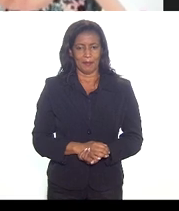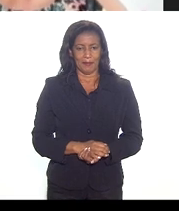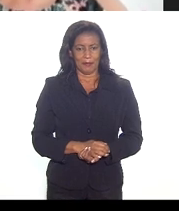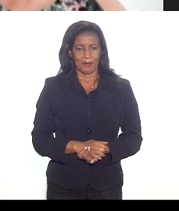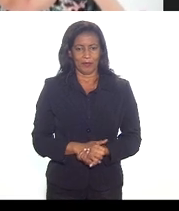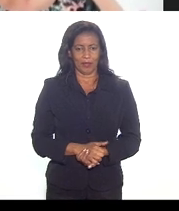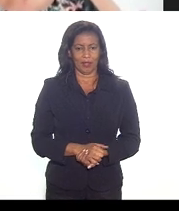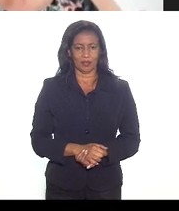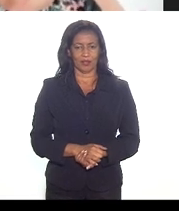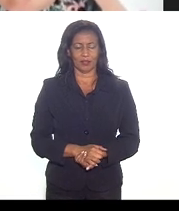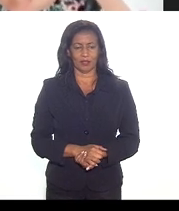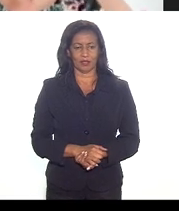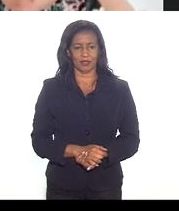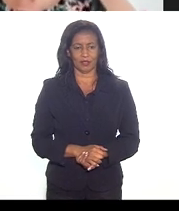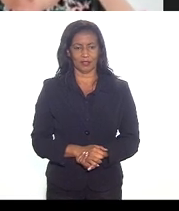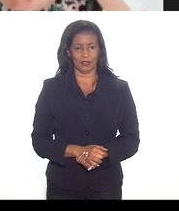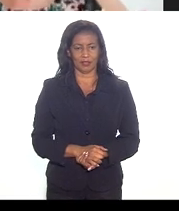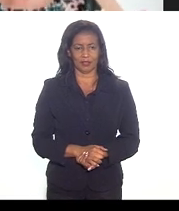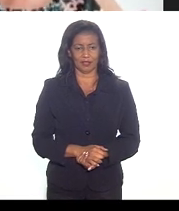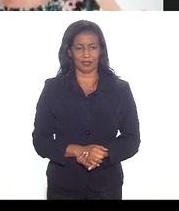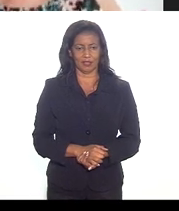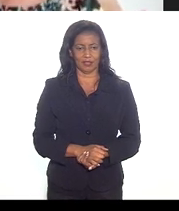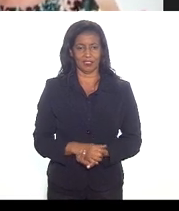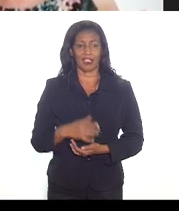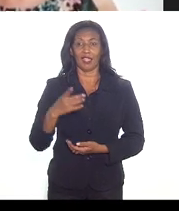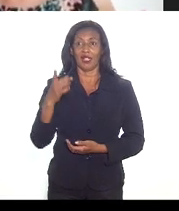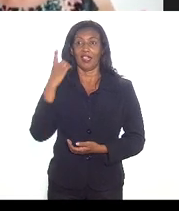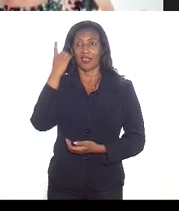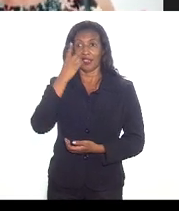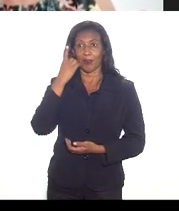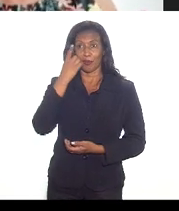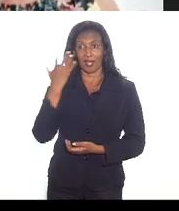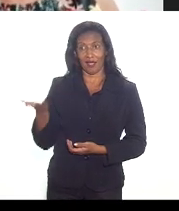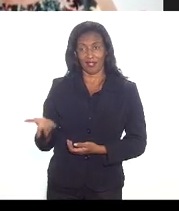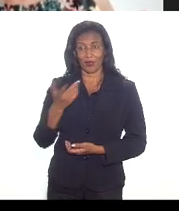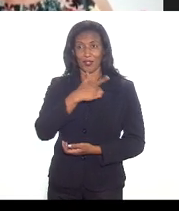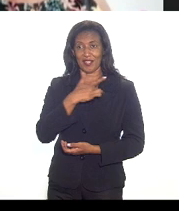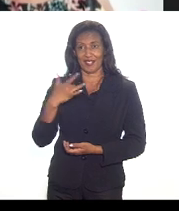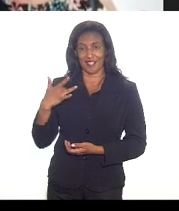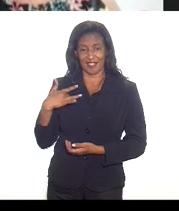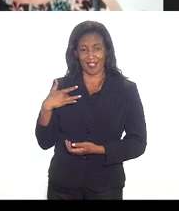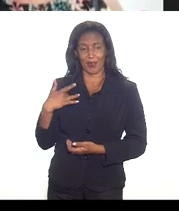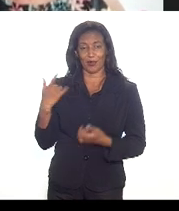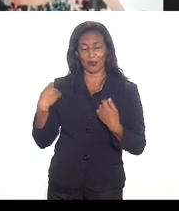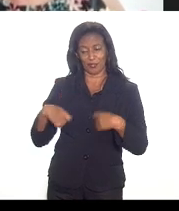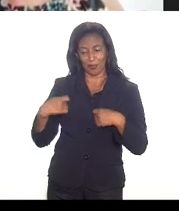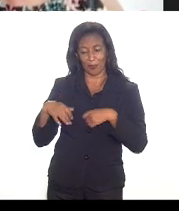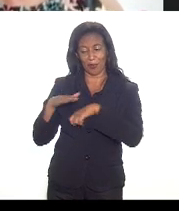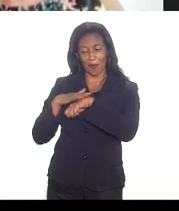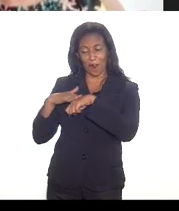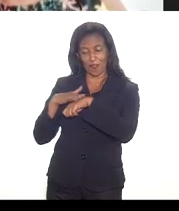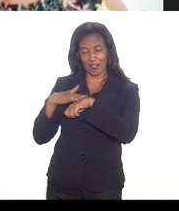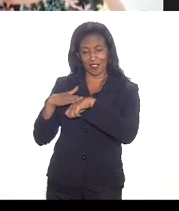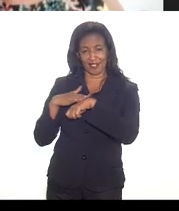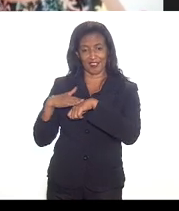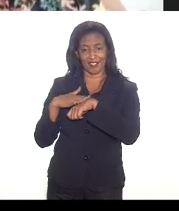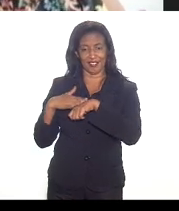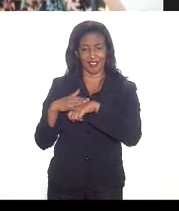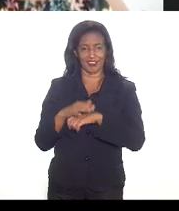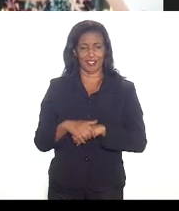aí agora com o Complexo da Saúde no Estado do Rio de Janeiro vai ser peça decisiva aí. E Zeidão, vamos fazer essa conversa do Leste aí,